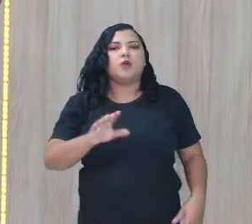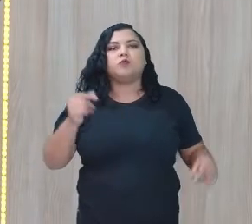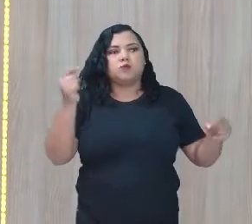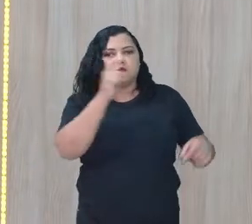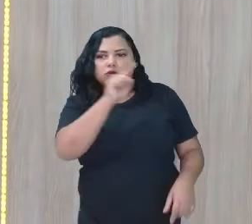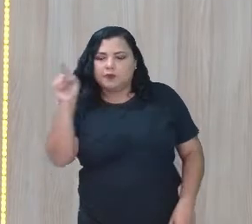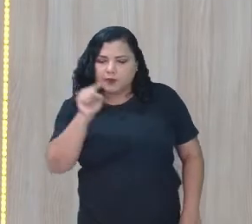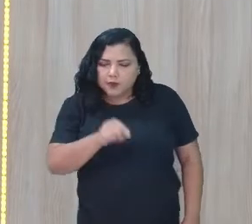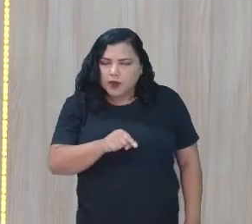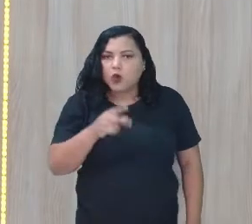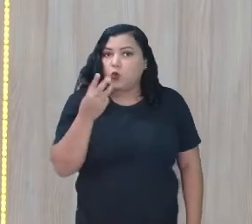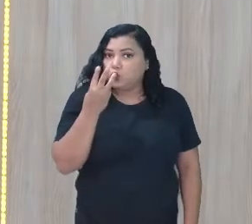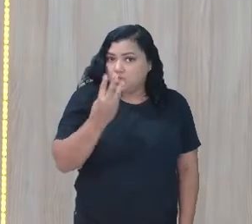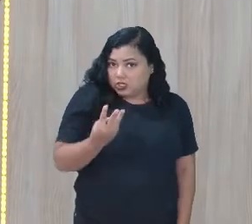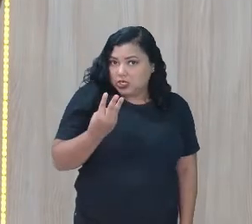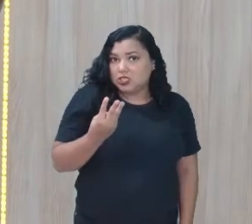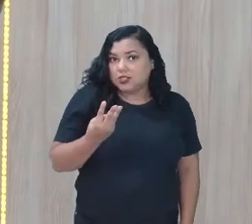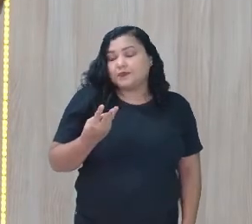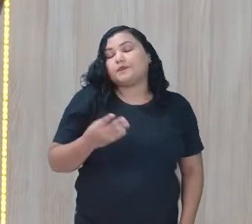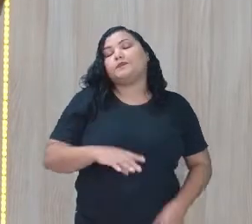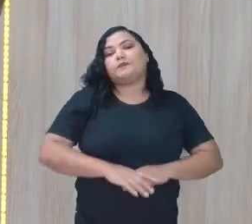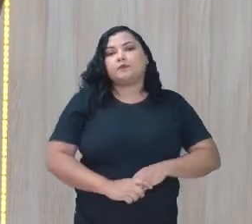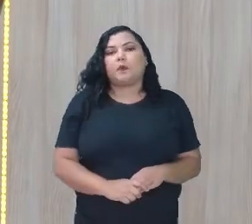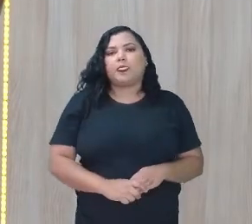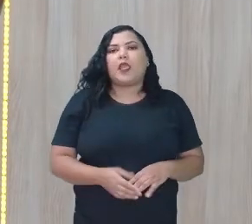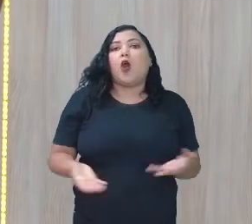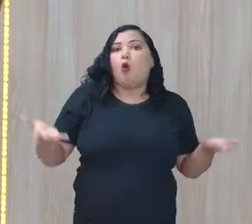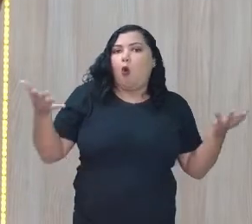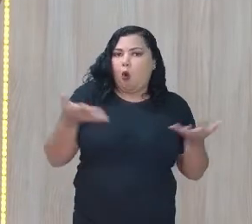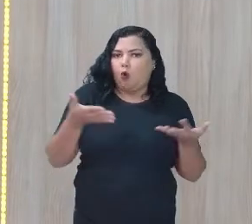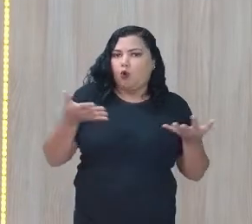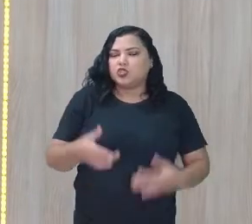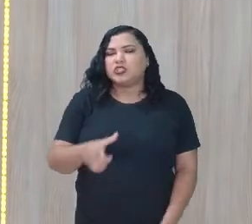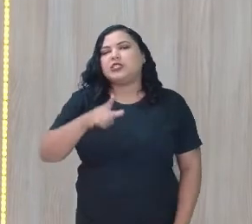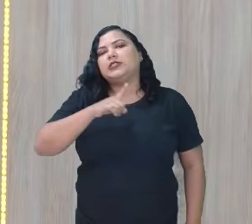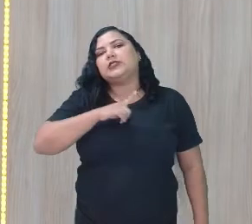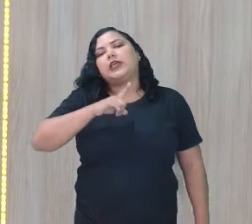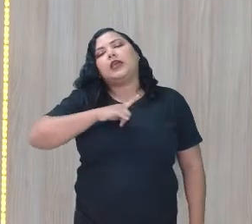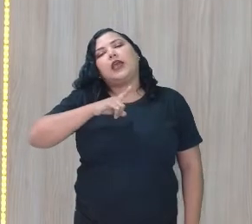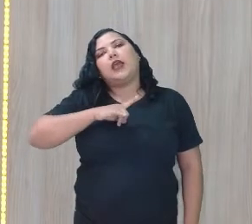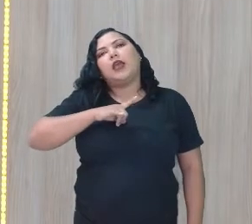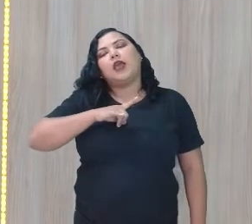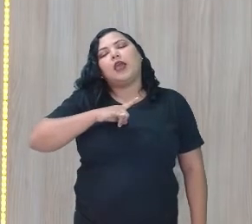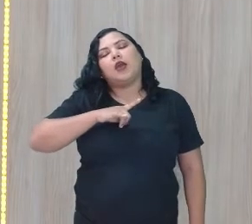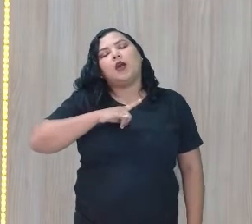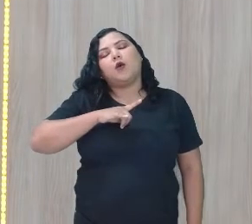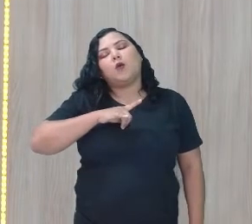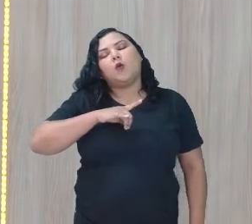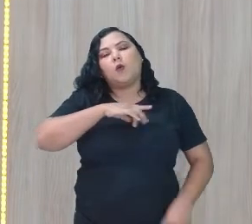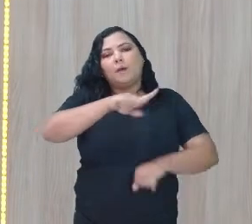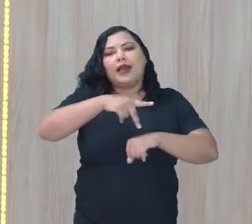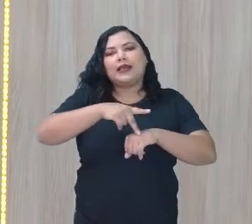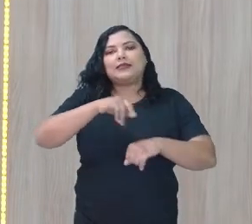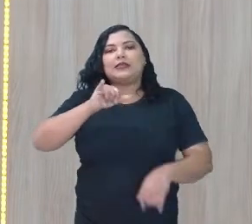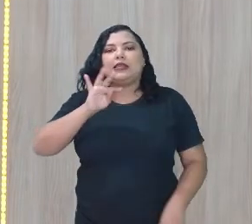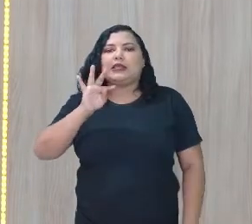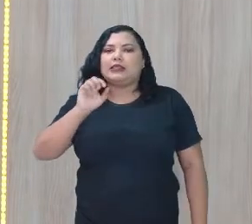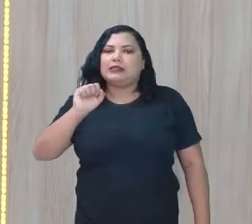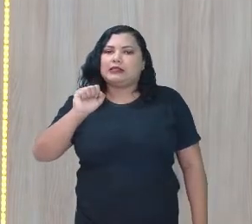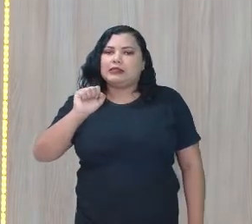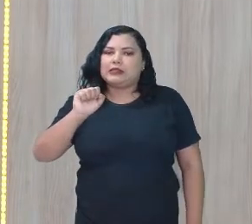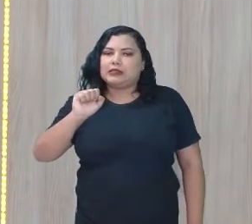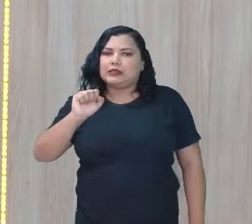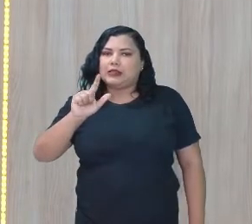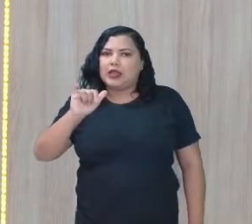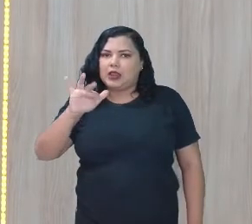cidadezinha lá na Península Itálica, onde hoje a gente tem a Itália, né? Inclusive a Roma, capital, né? da Itália,